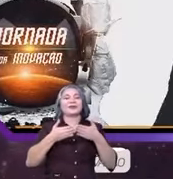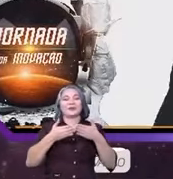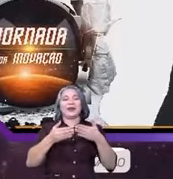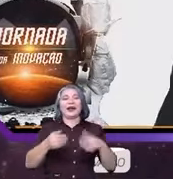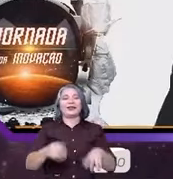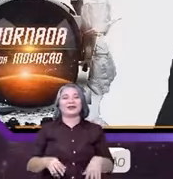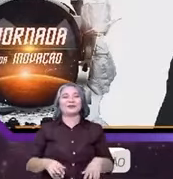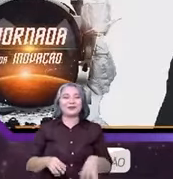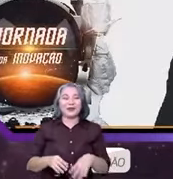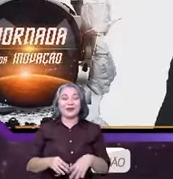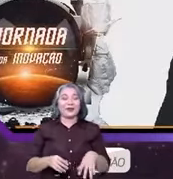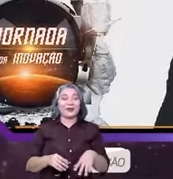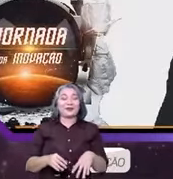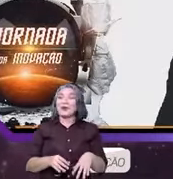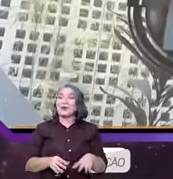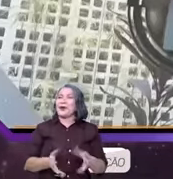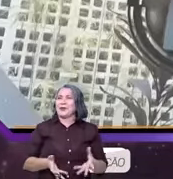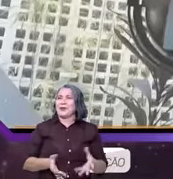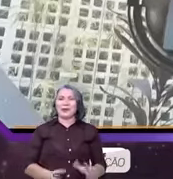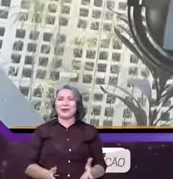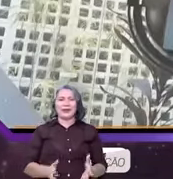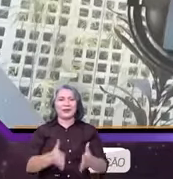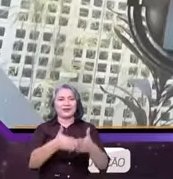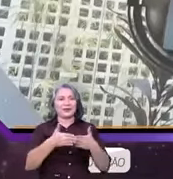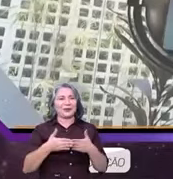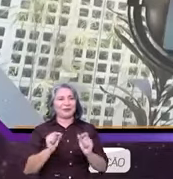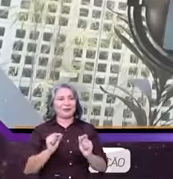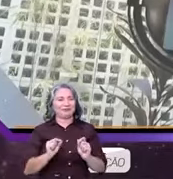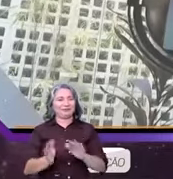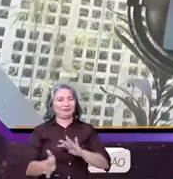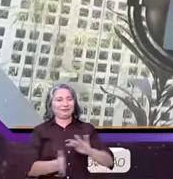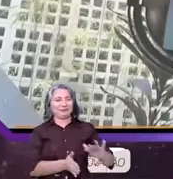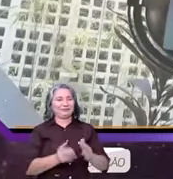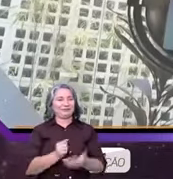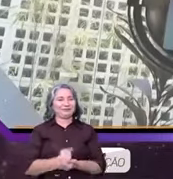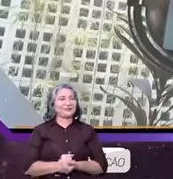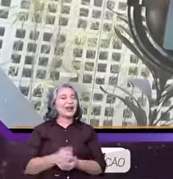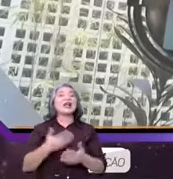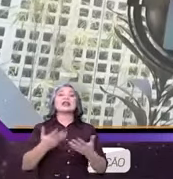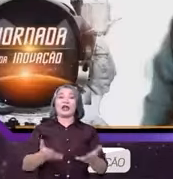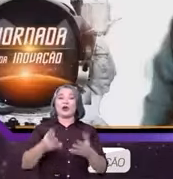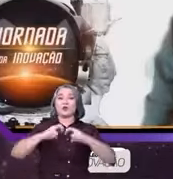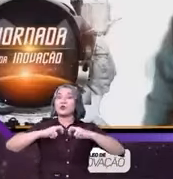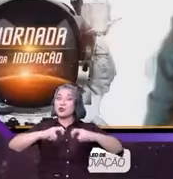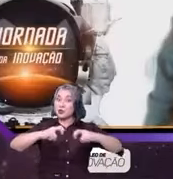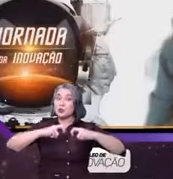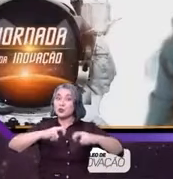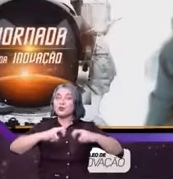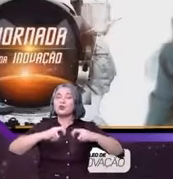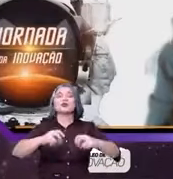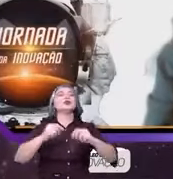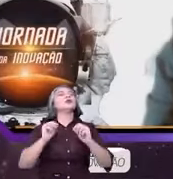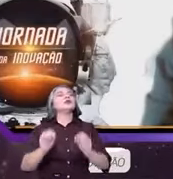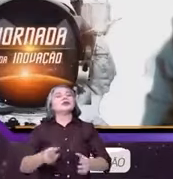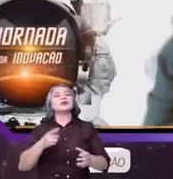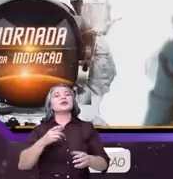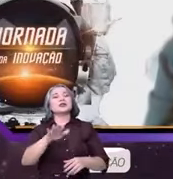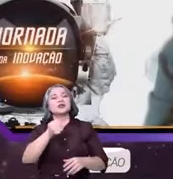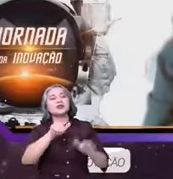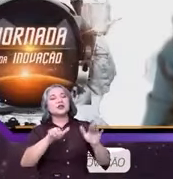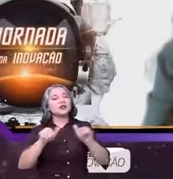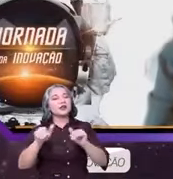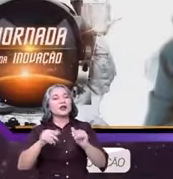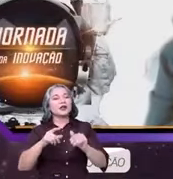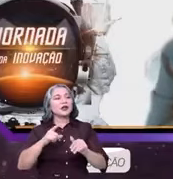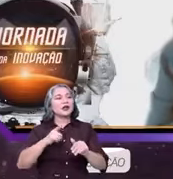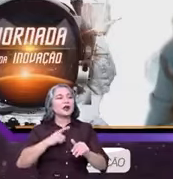forma, meu querido, está umbriando o júri com Vossa Excelência, e excelência aqui